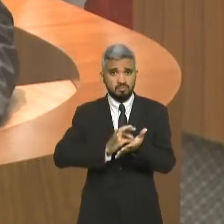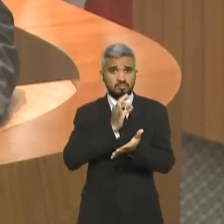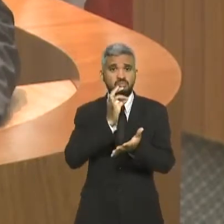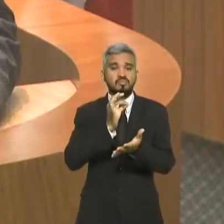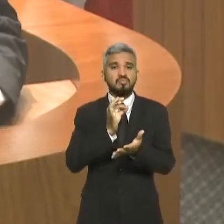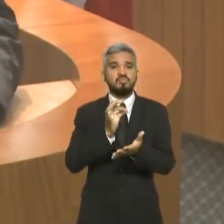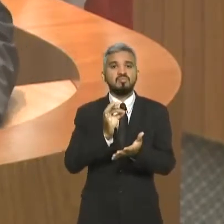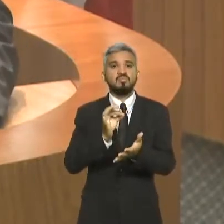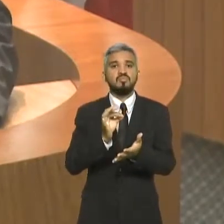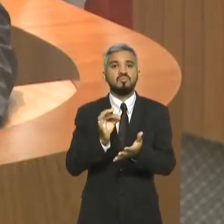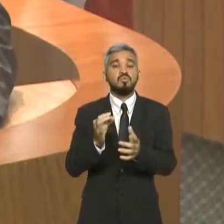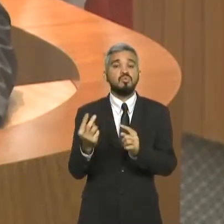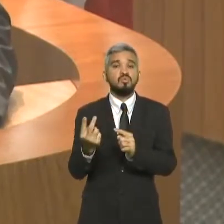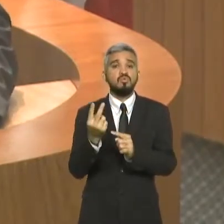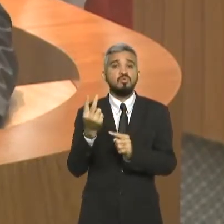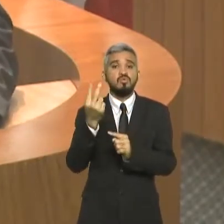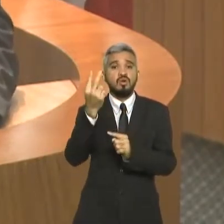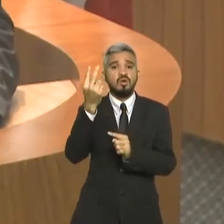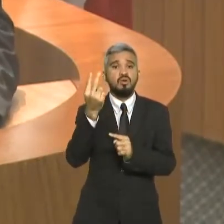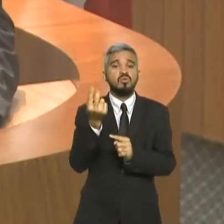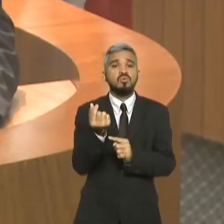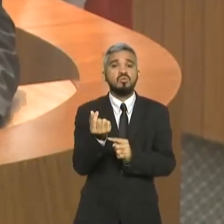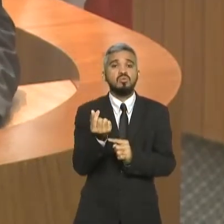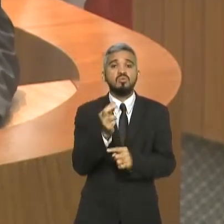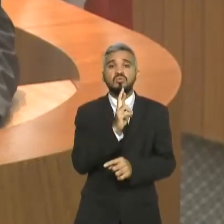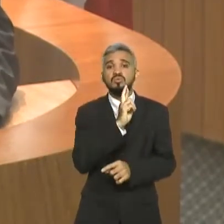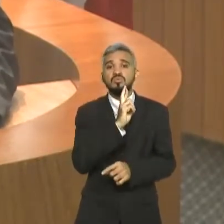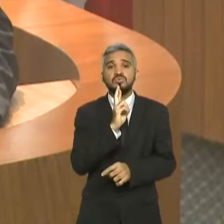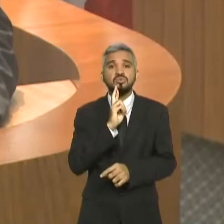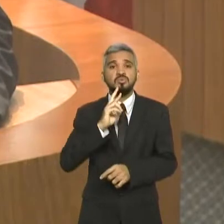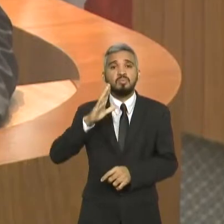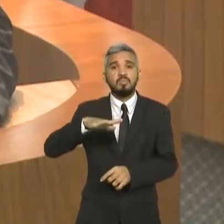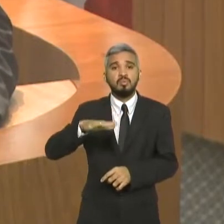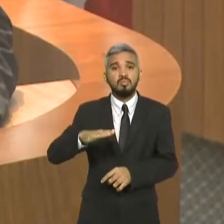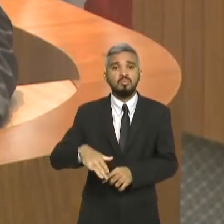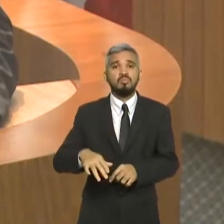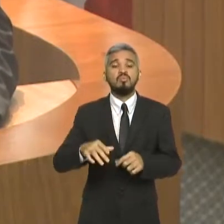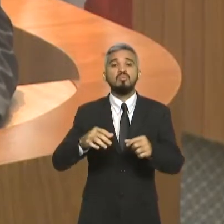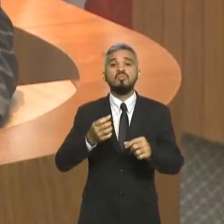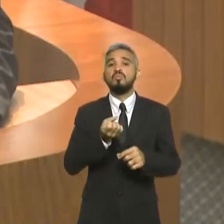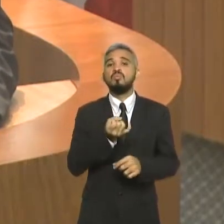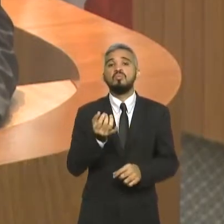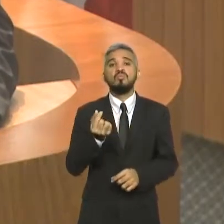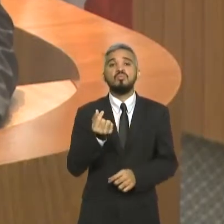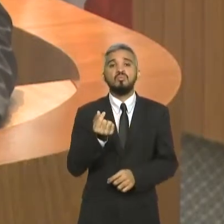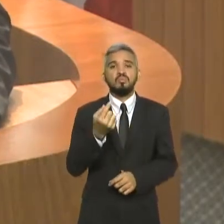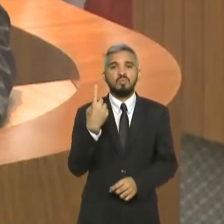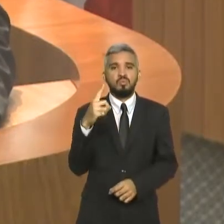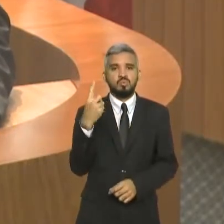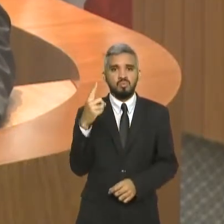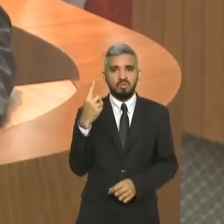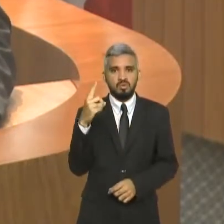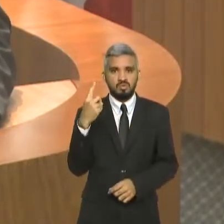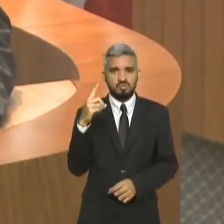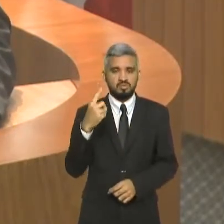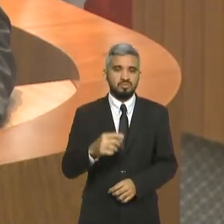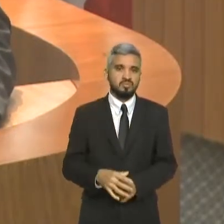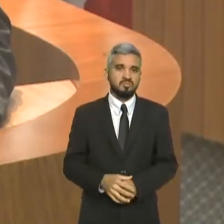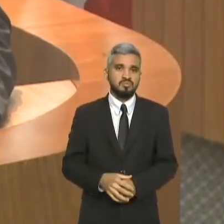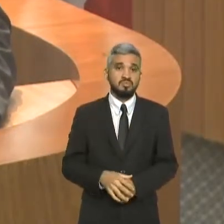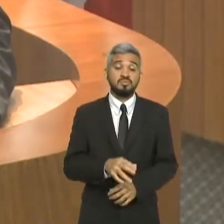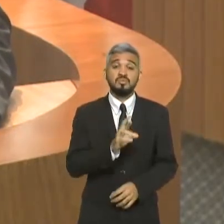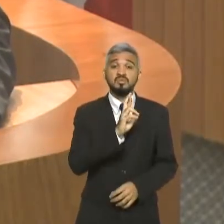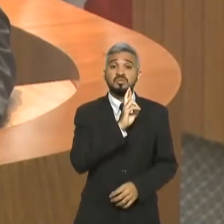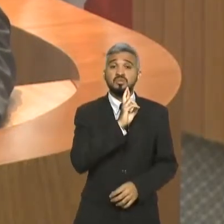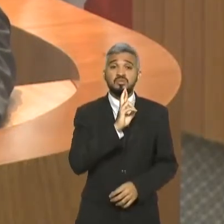R$1 o preço das refeições que são servidas nos restaurantes populares, equipamentos públicos que têm como